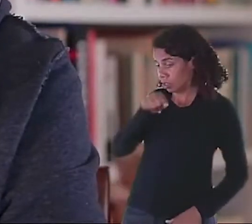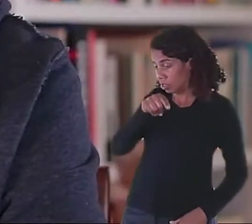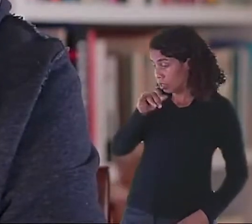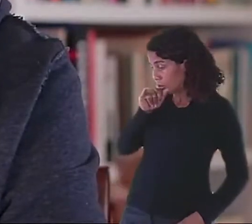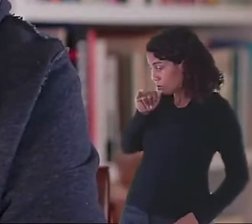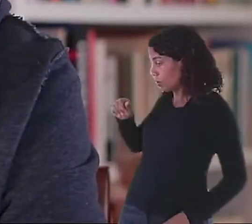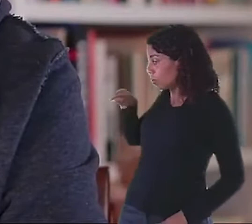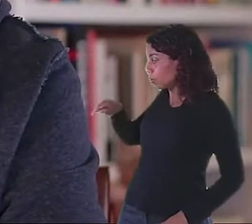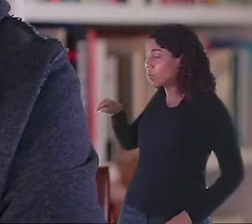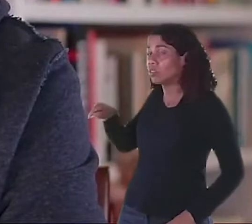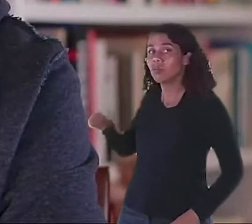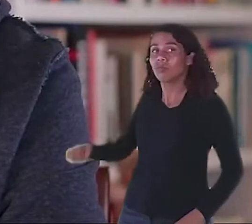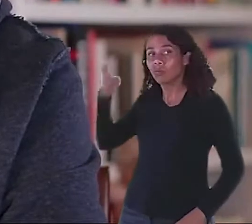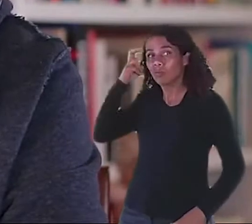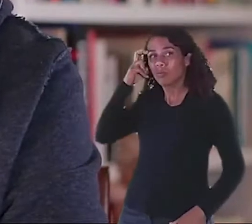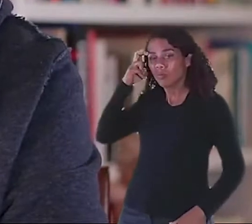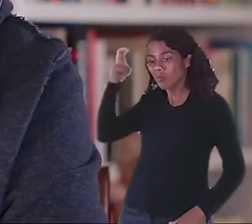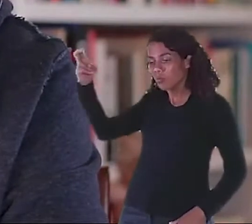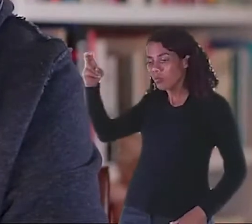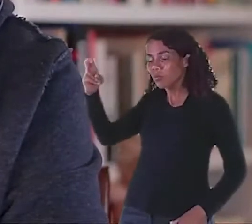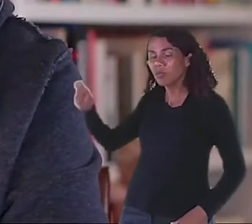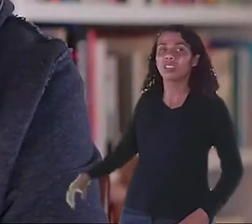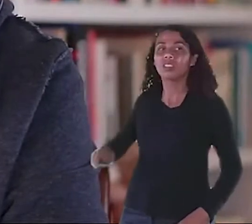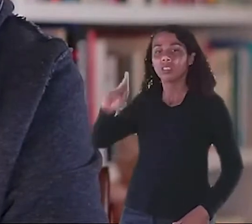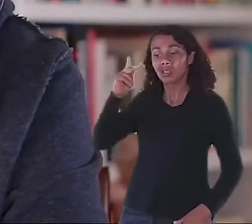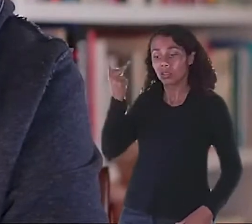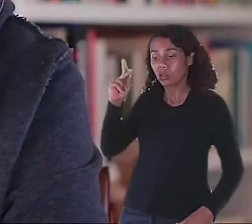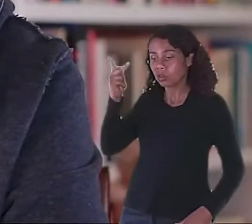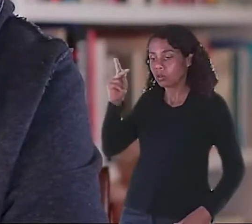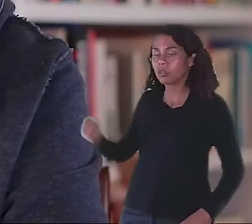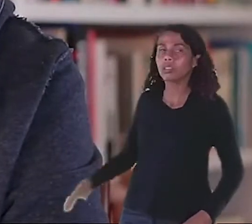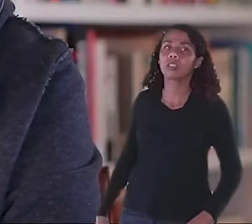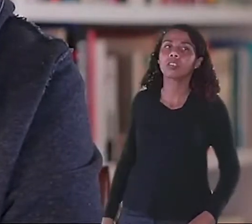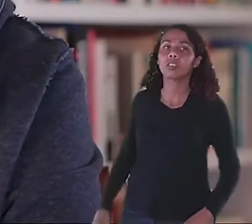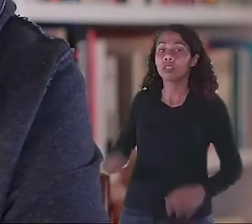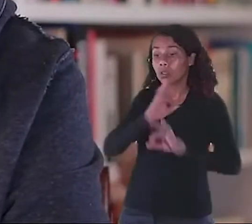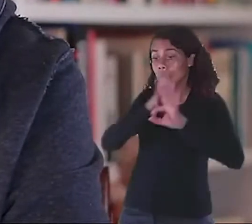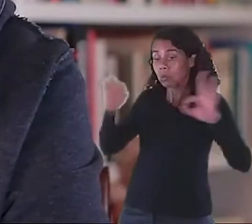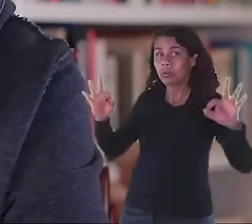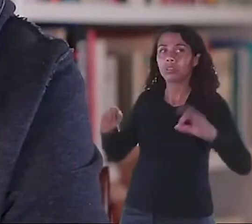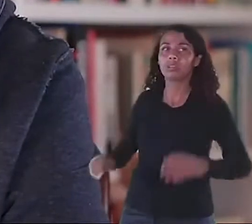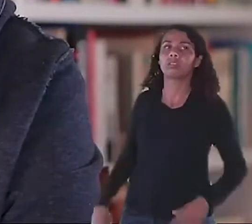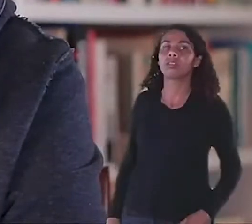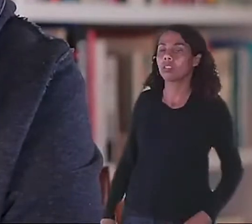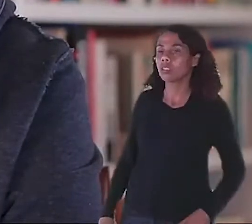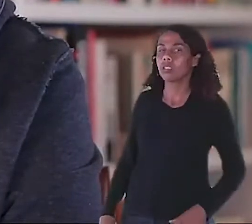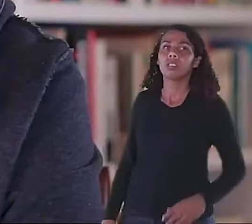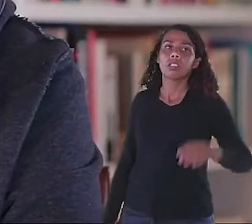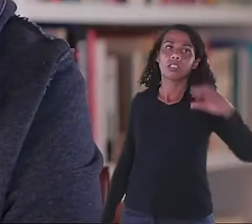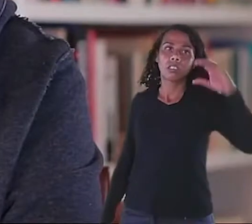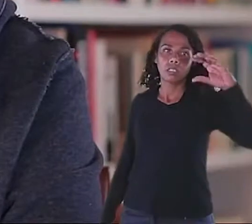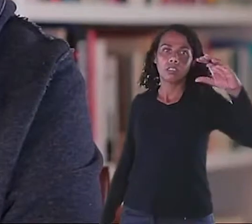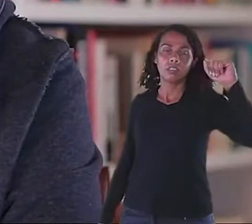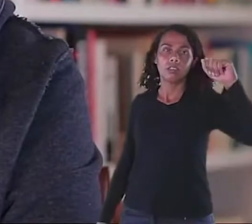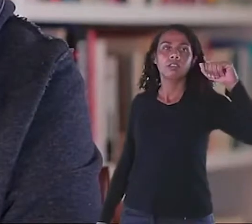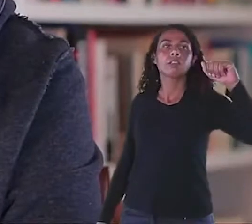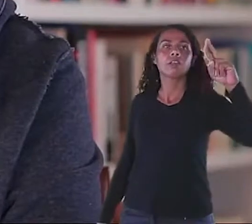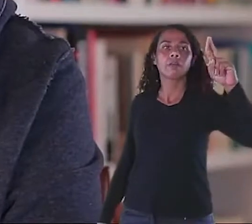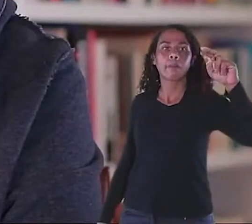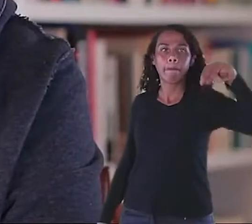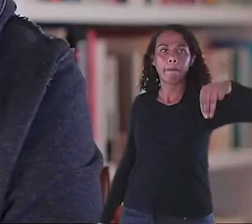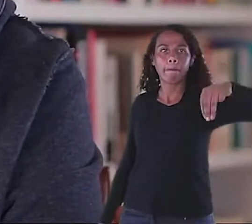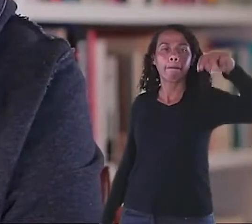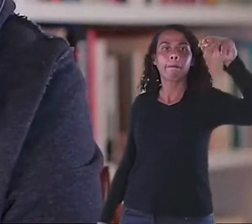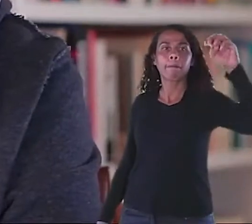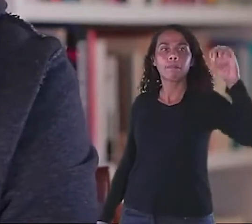Campos, Cidinha Madeiro. É mesmo. Carmen, Alexandre Brandão, Jorge Raimundo,